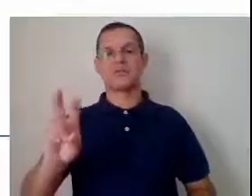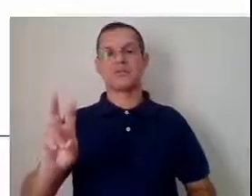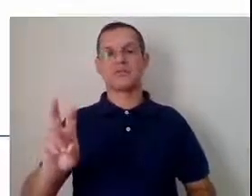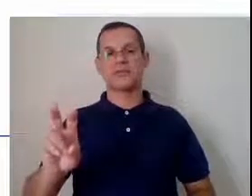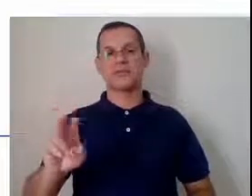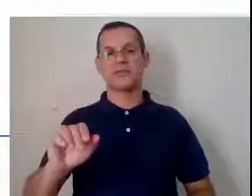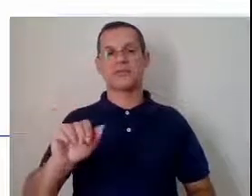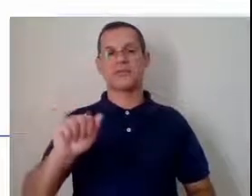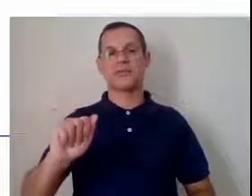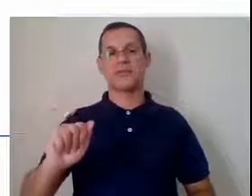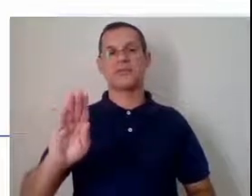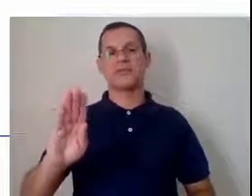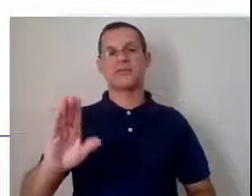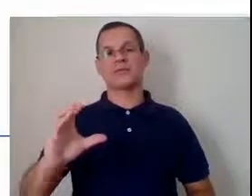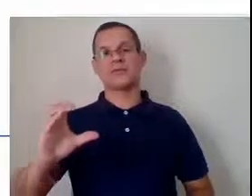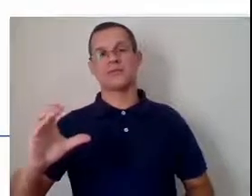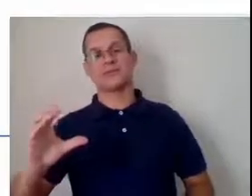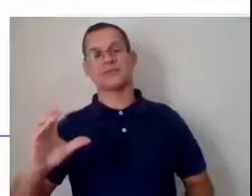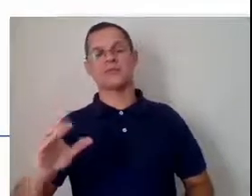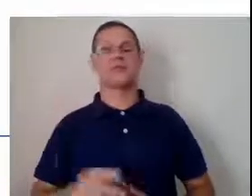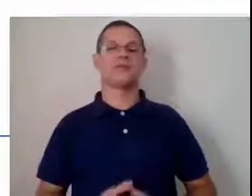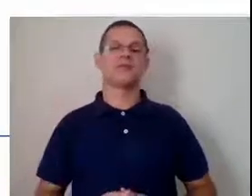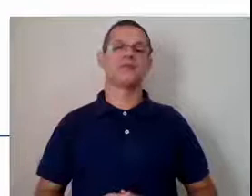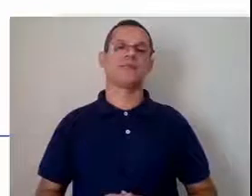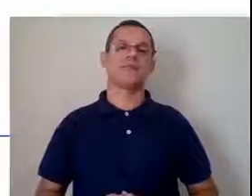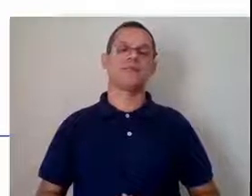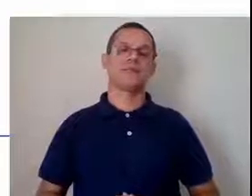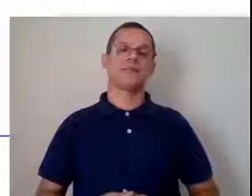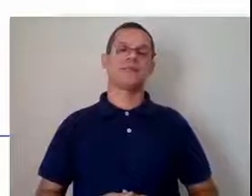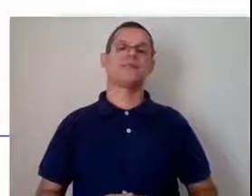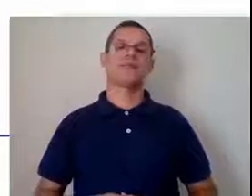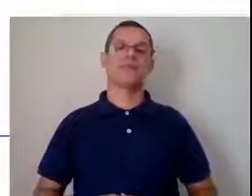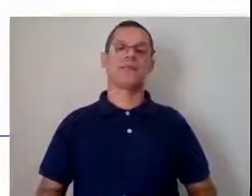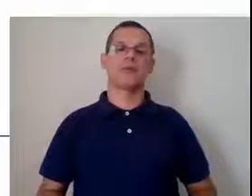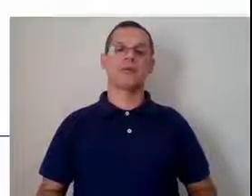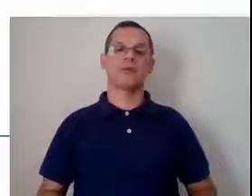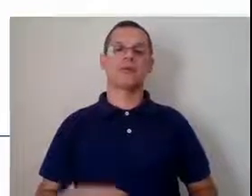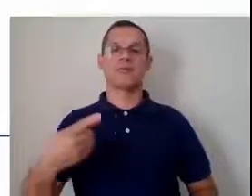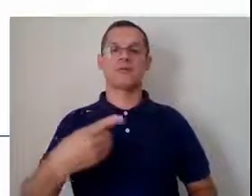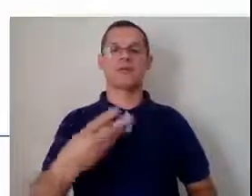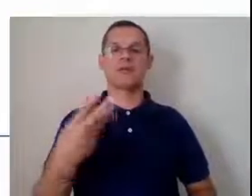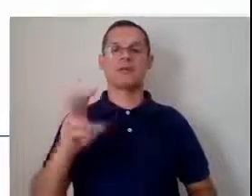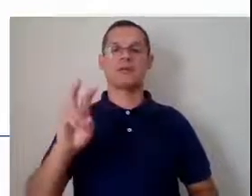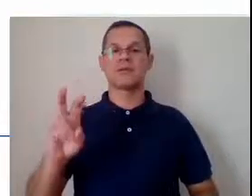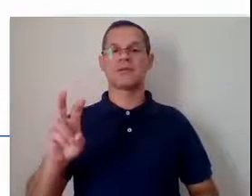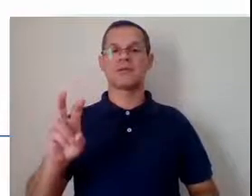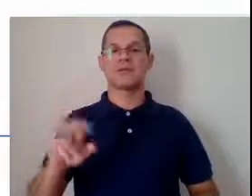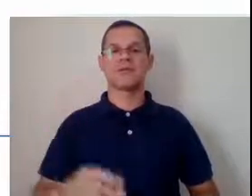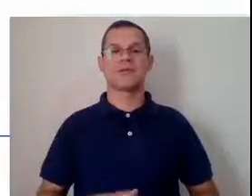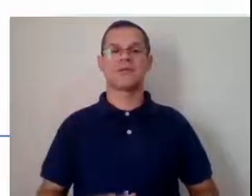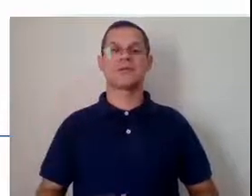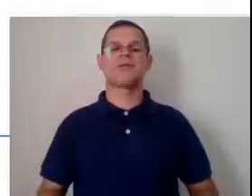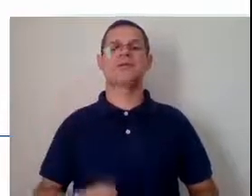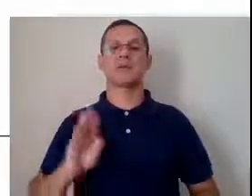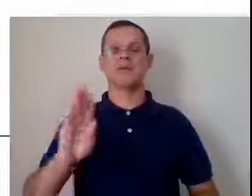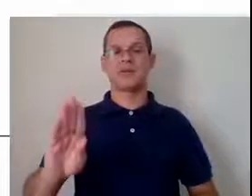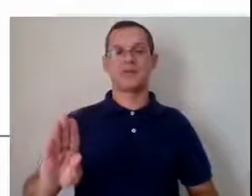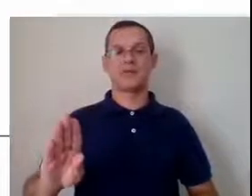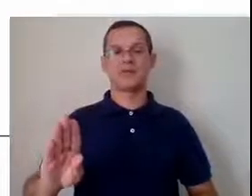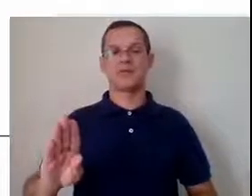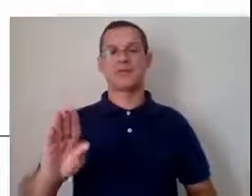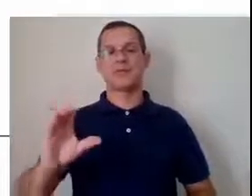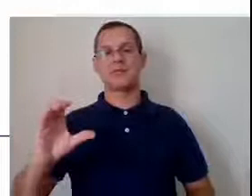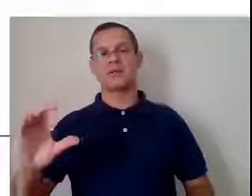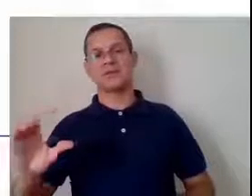são comuns, de A, B e C. Os 35 que são de B